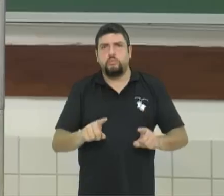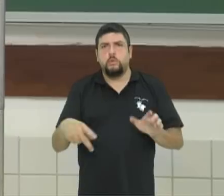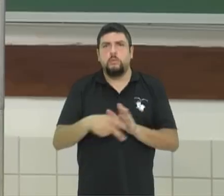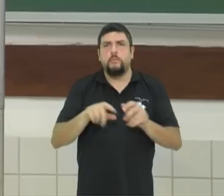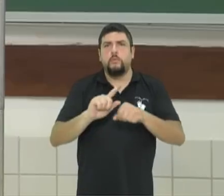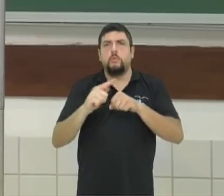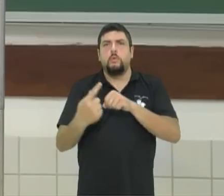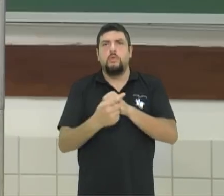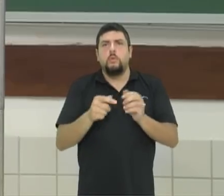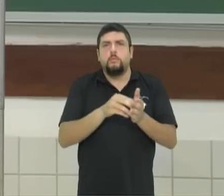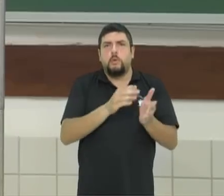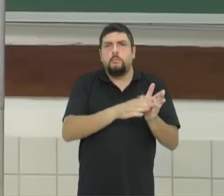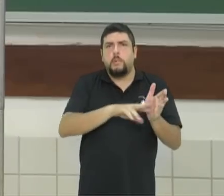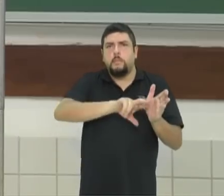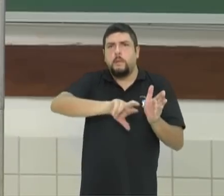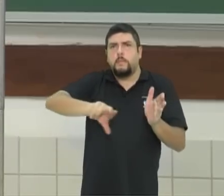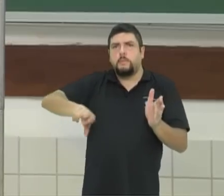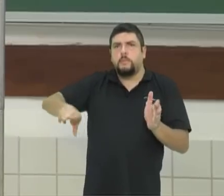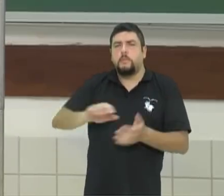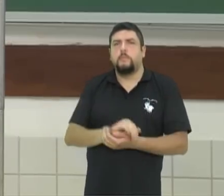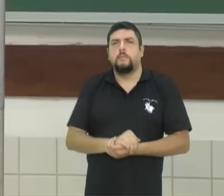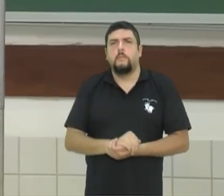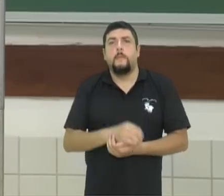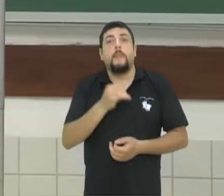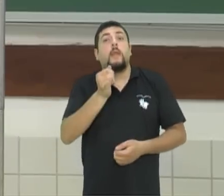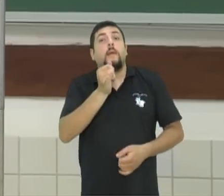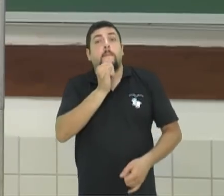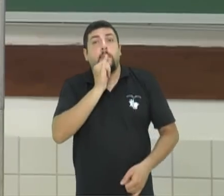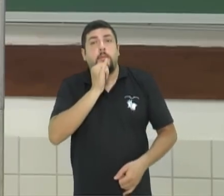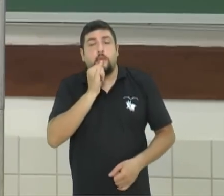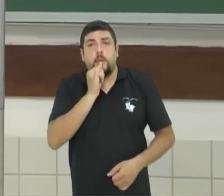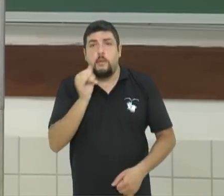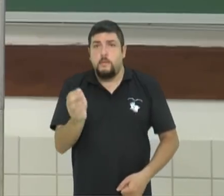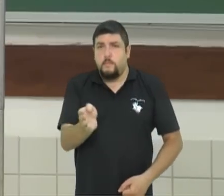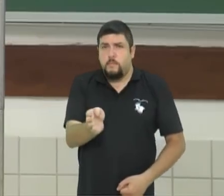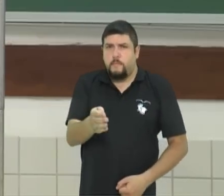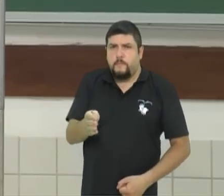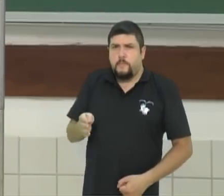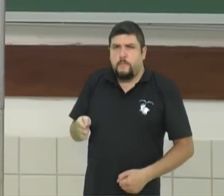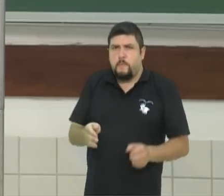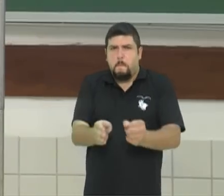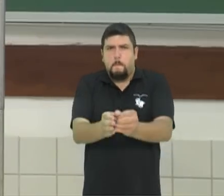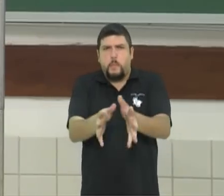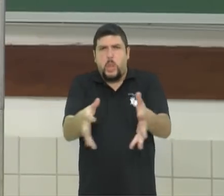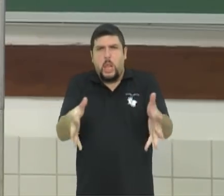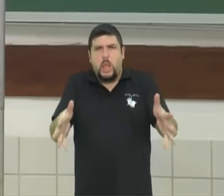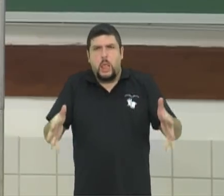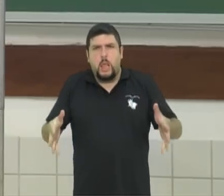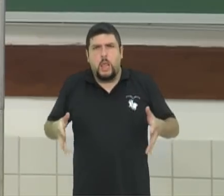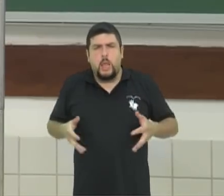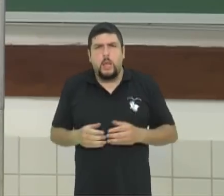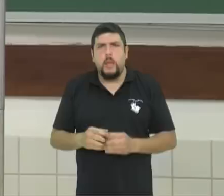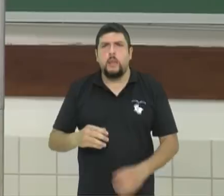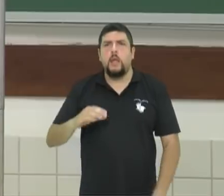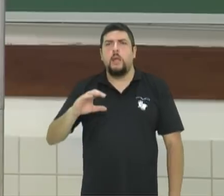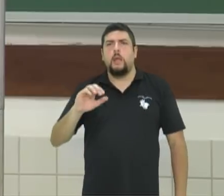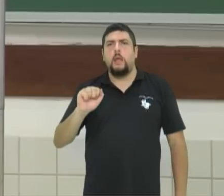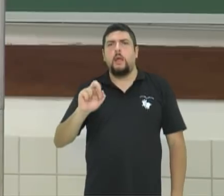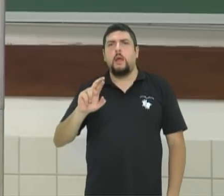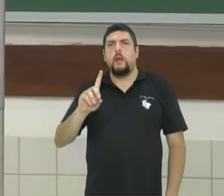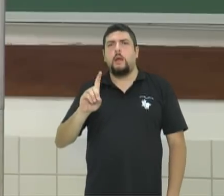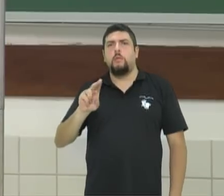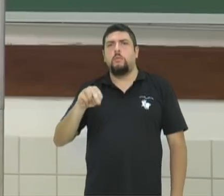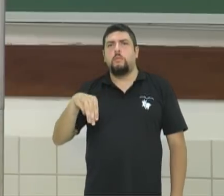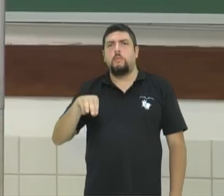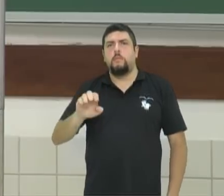Como a gente tem, por exemplo, um conjunto de peixes, né, o coletivo de peixes, cardume. Um conjunto de professores, o conjunto de